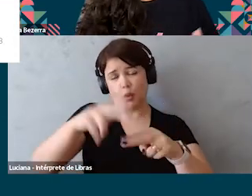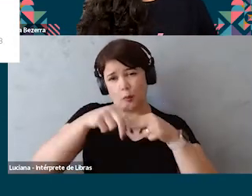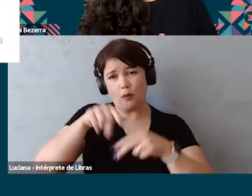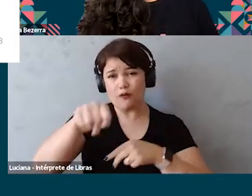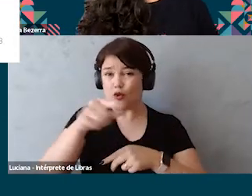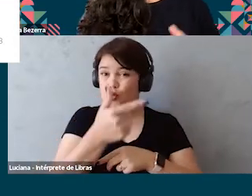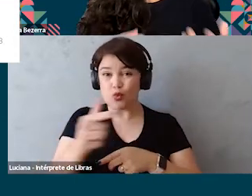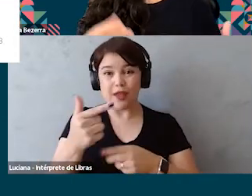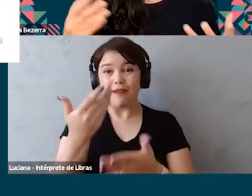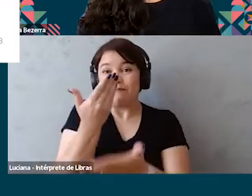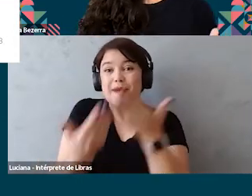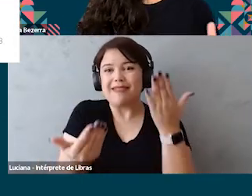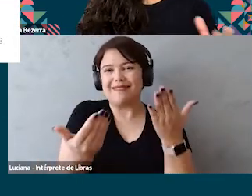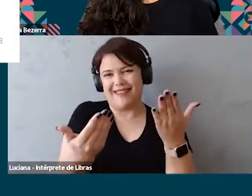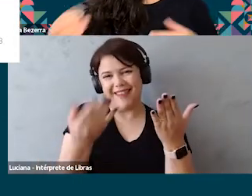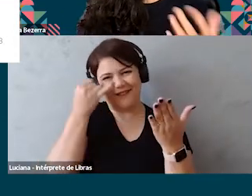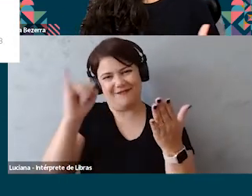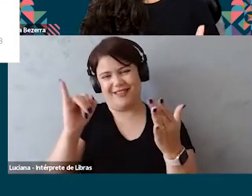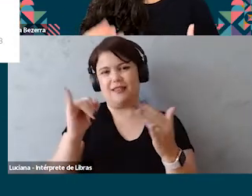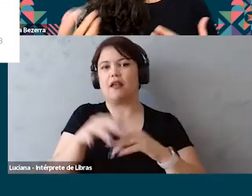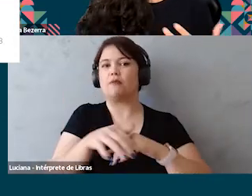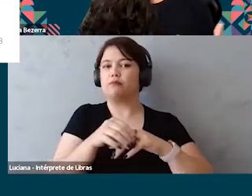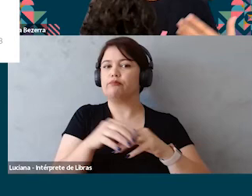Trouxemos aqui o porquê que você não deve deixar para mais tarde e como